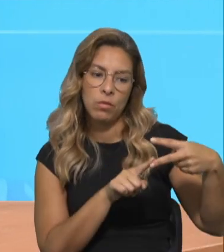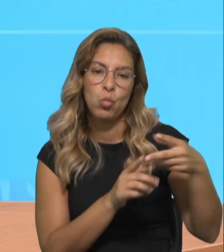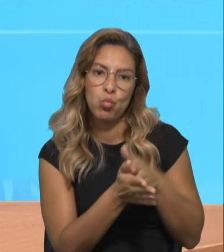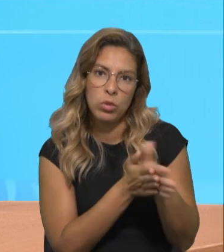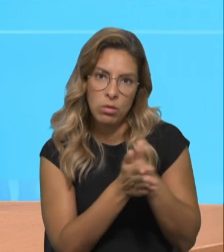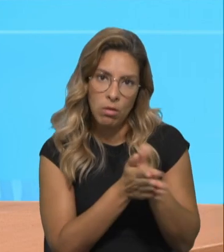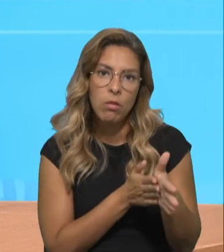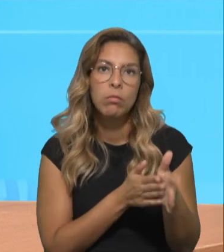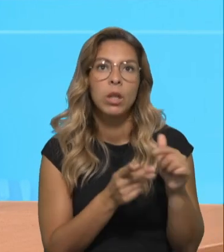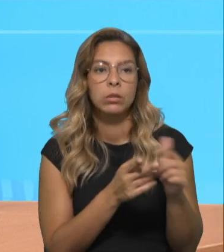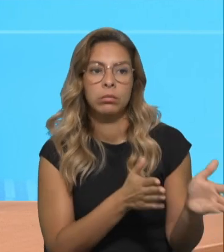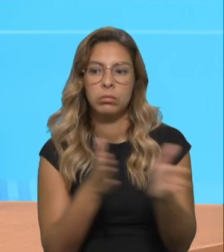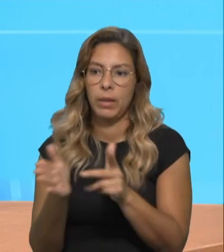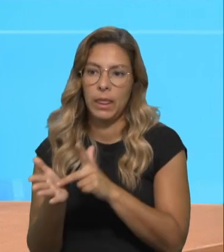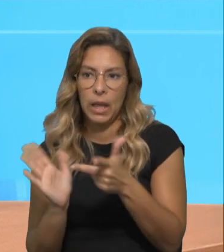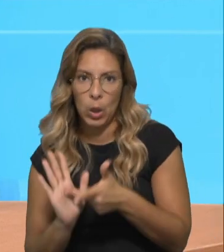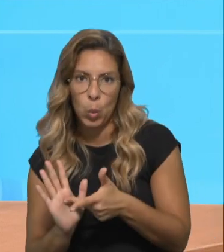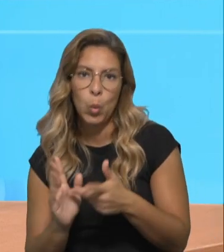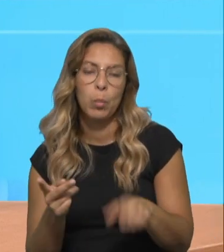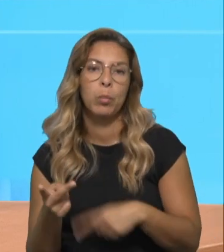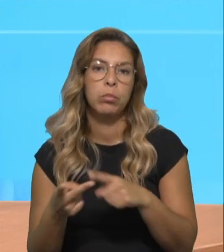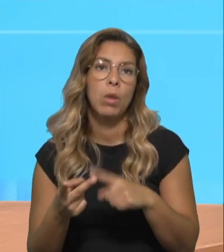Uma, a parte técnica, e alguns, sim,